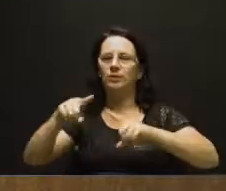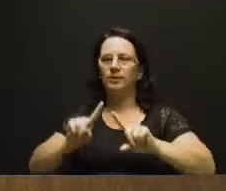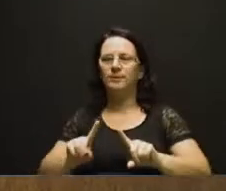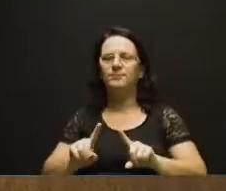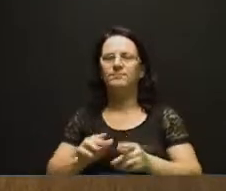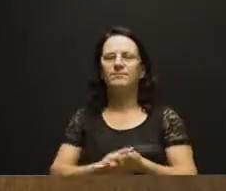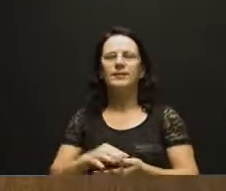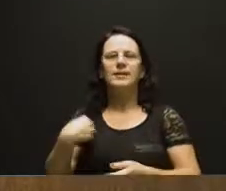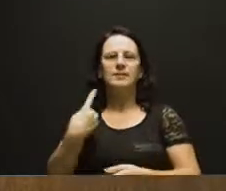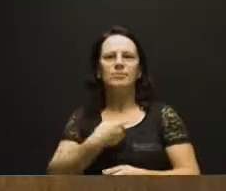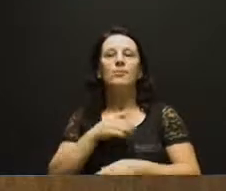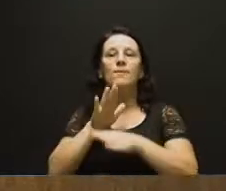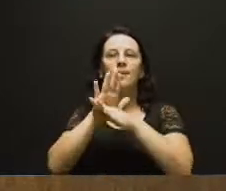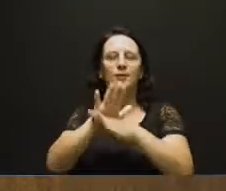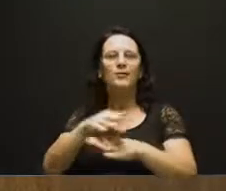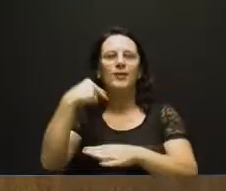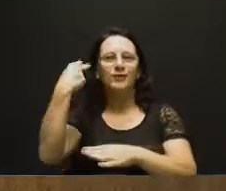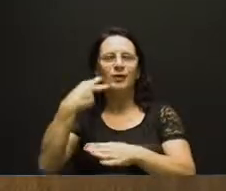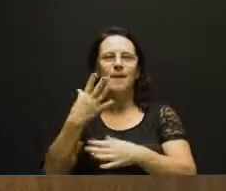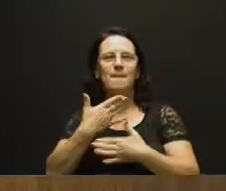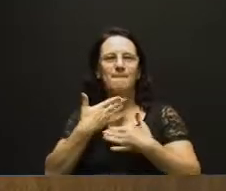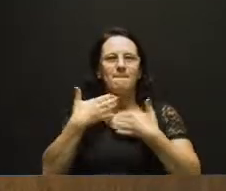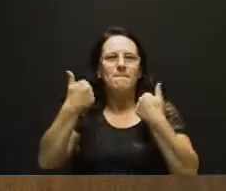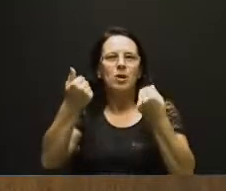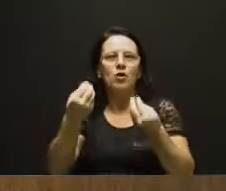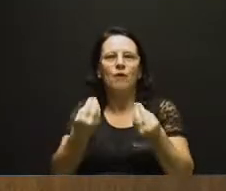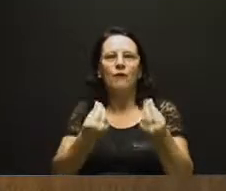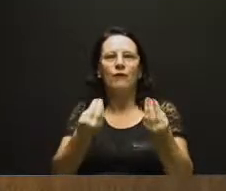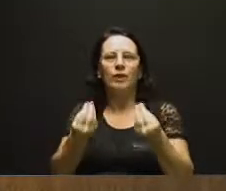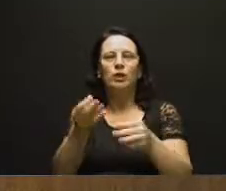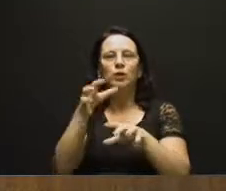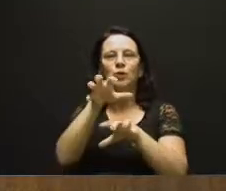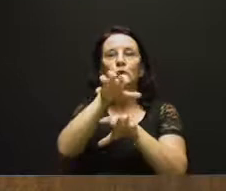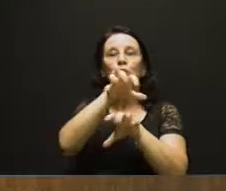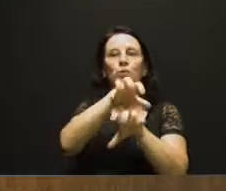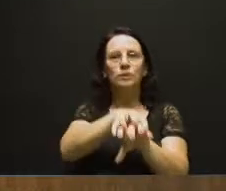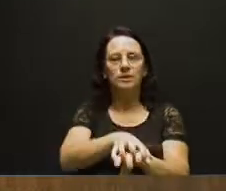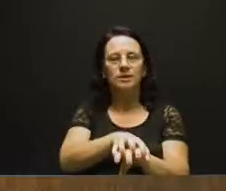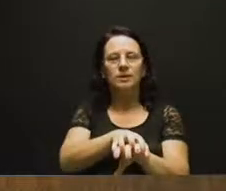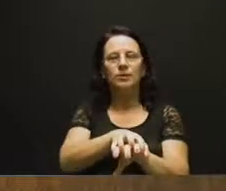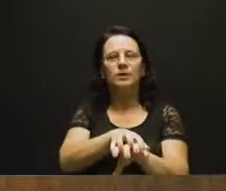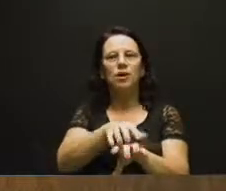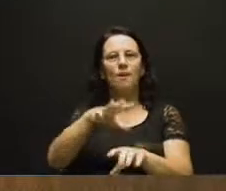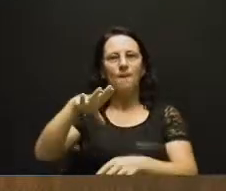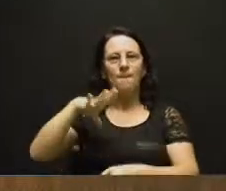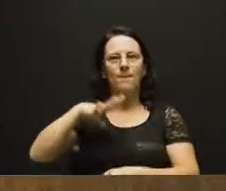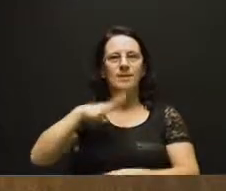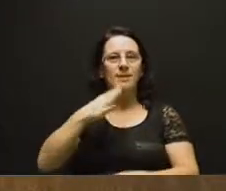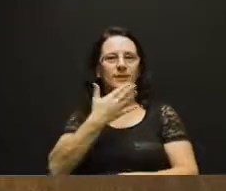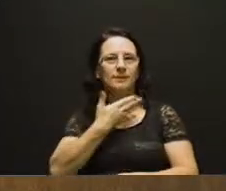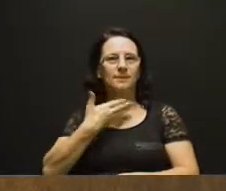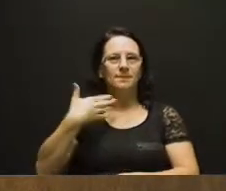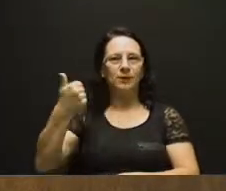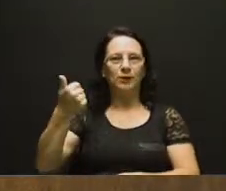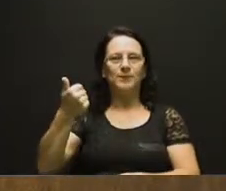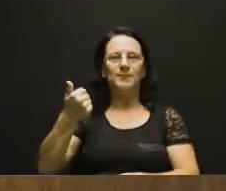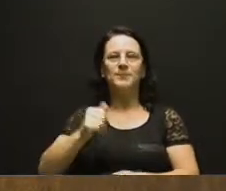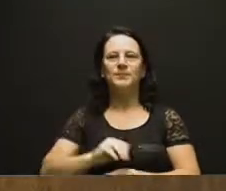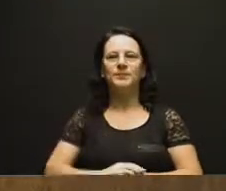aqui para colaborar com uma melhor qualidade de inclusão e por uma cidade melhor